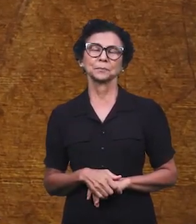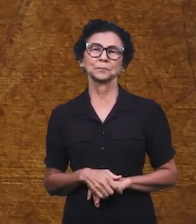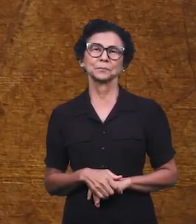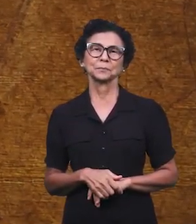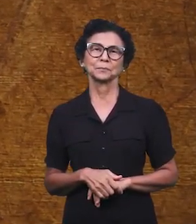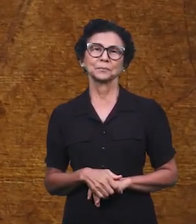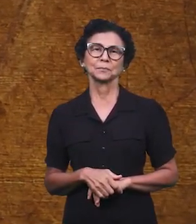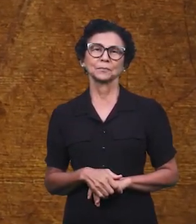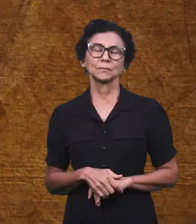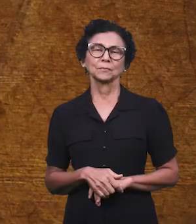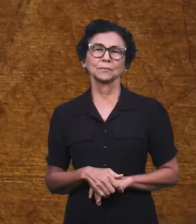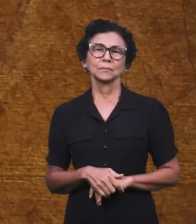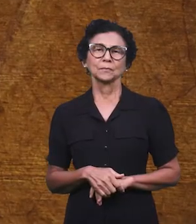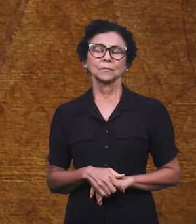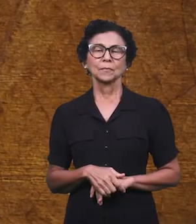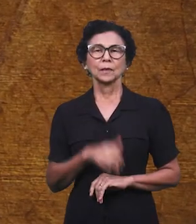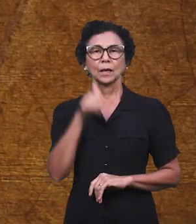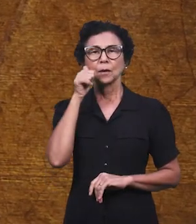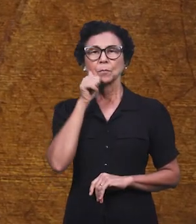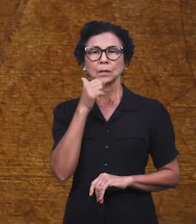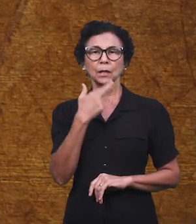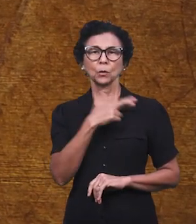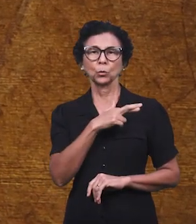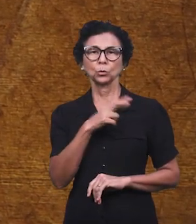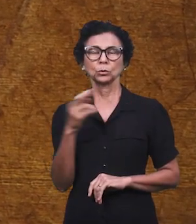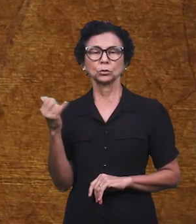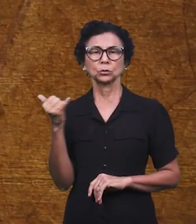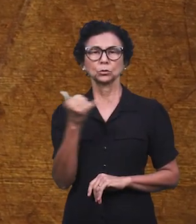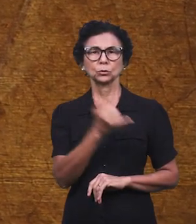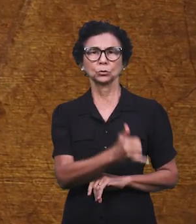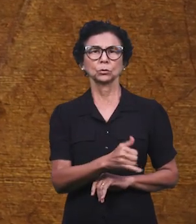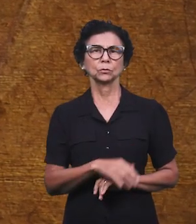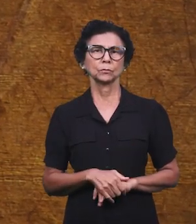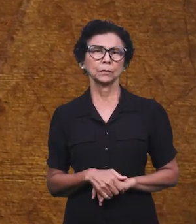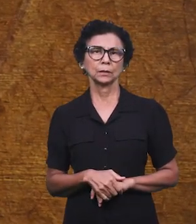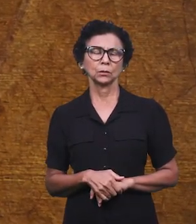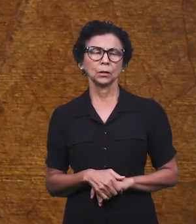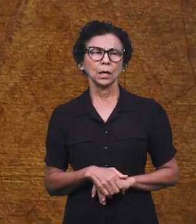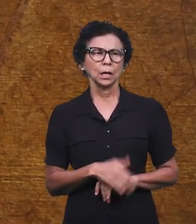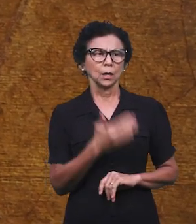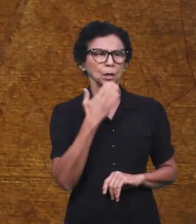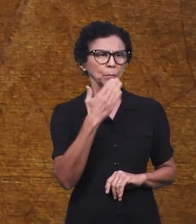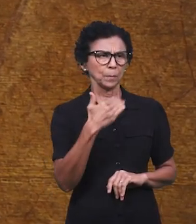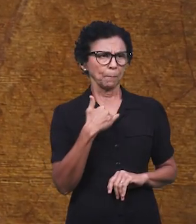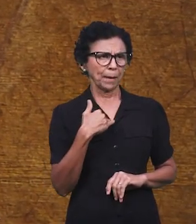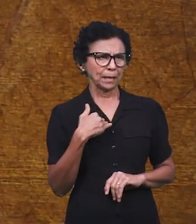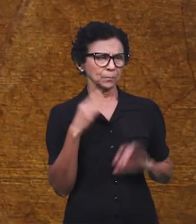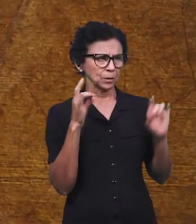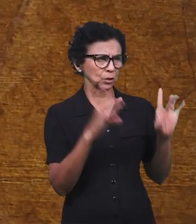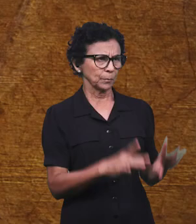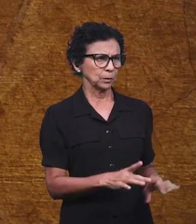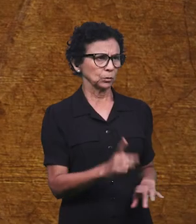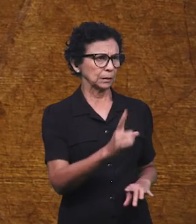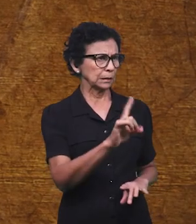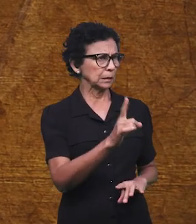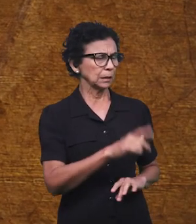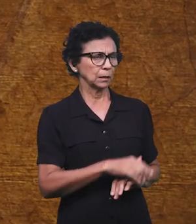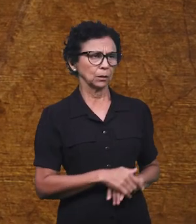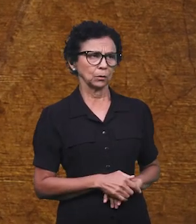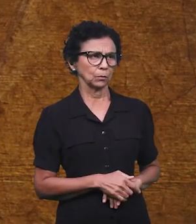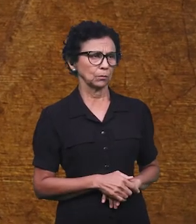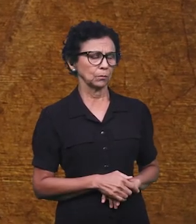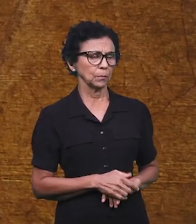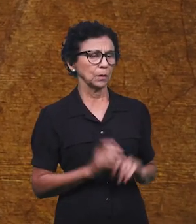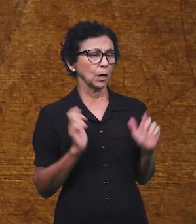forma: E disse, porém, Ruth, não me inste para que te deixe e me afaste ao pé de ti,